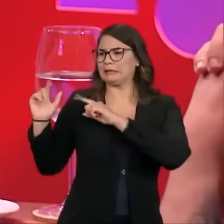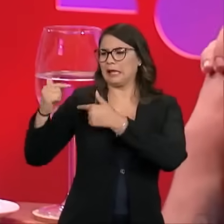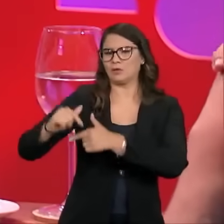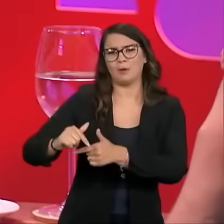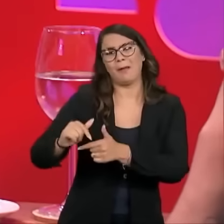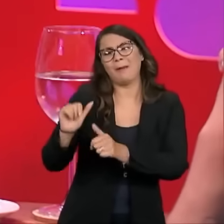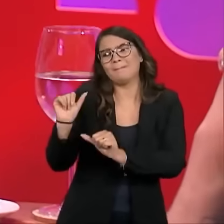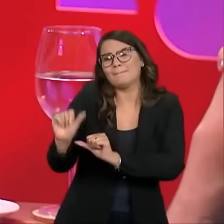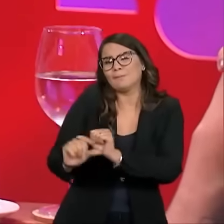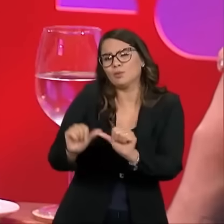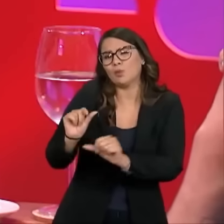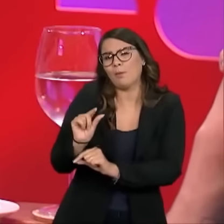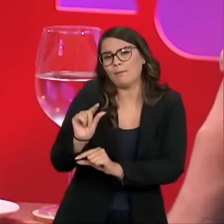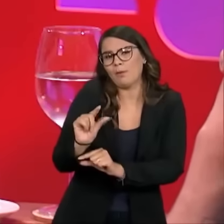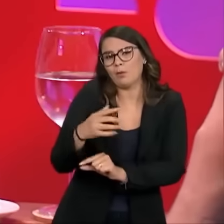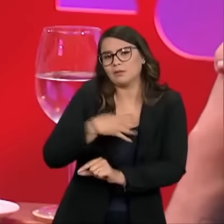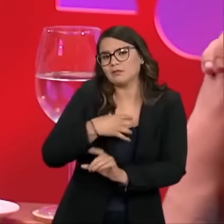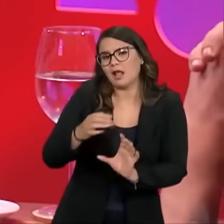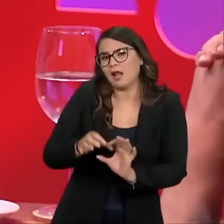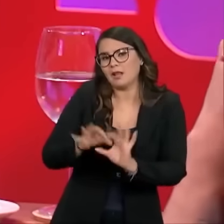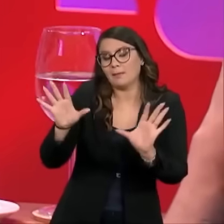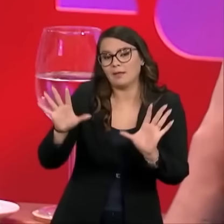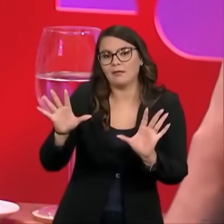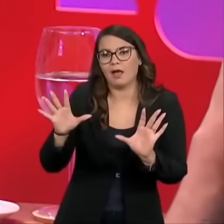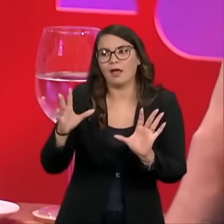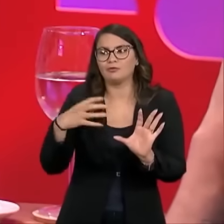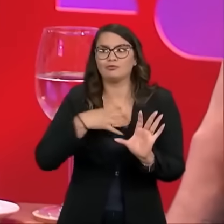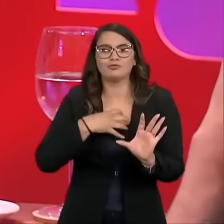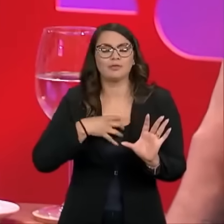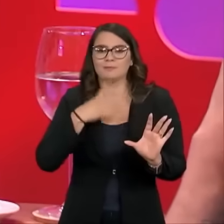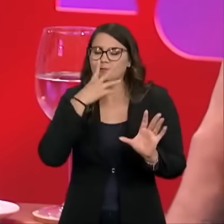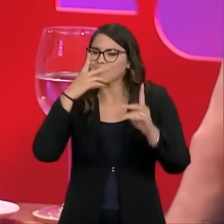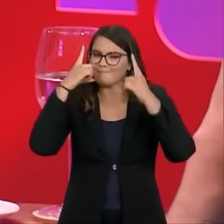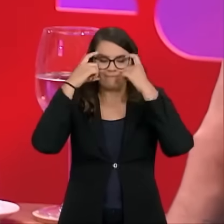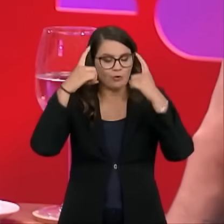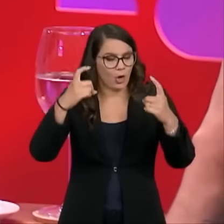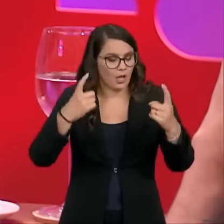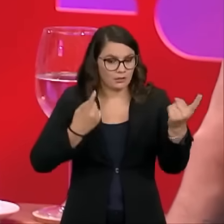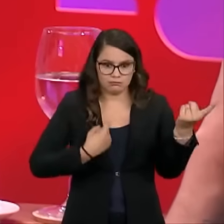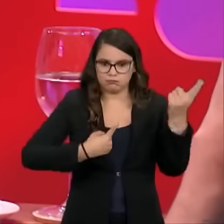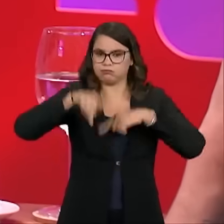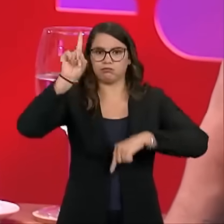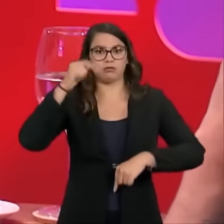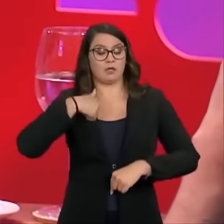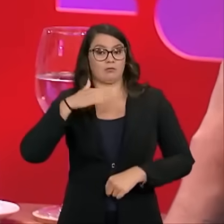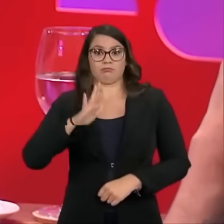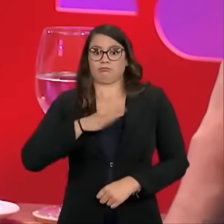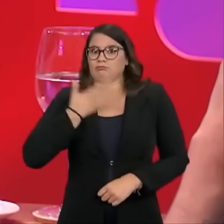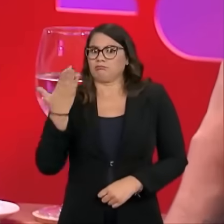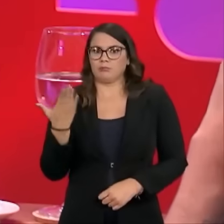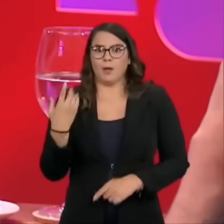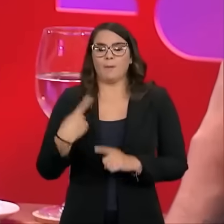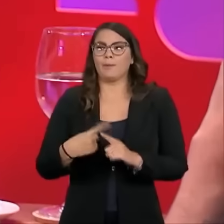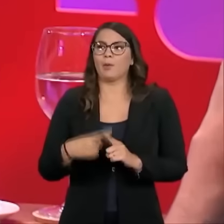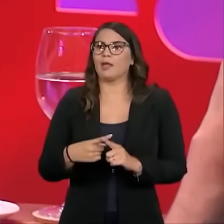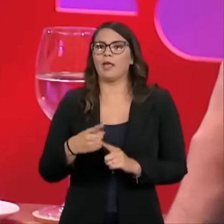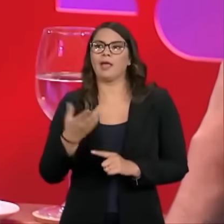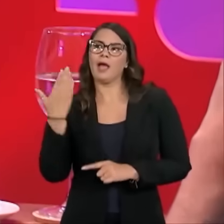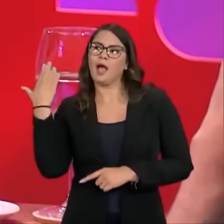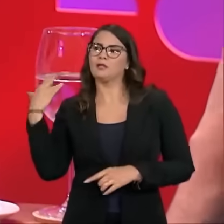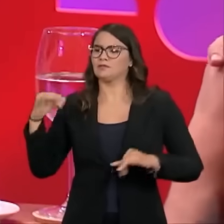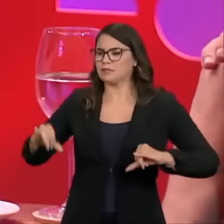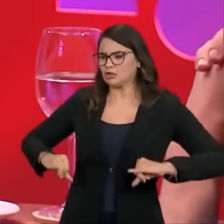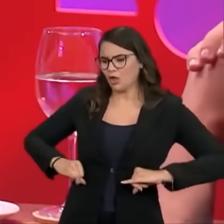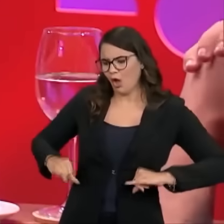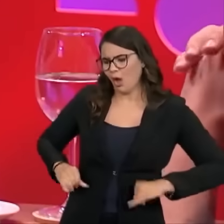mudou um pouco essa lógica e essa liberdade de uma forma muito violenta e abrupta e eu não esperava por isso porque uma coisa quando você sofre